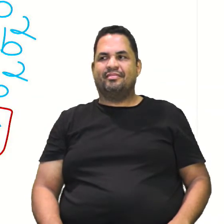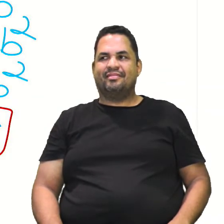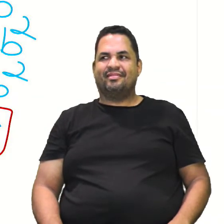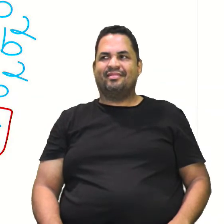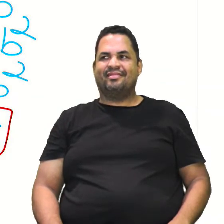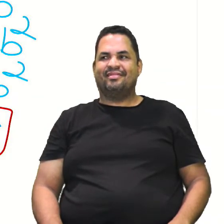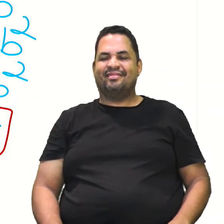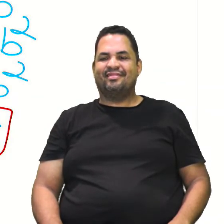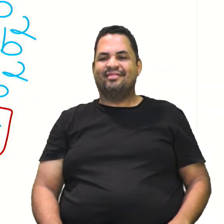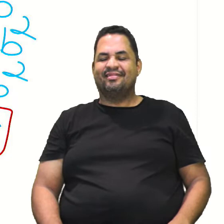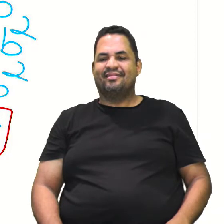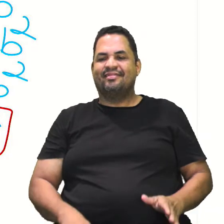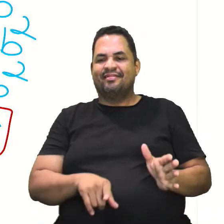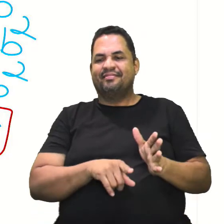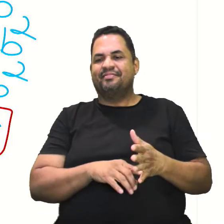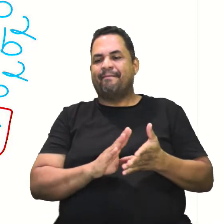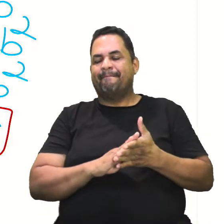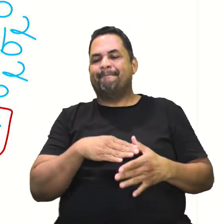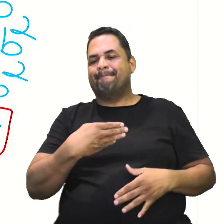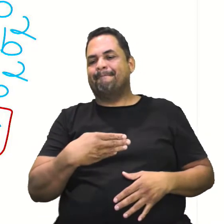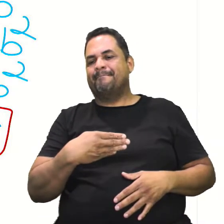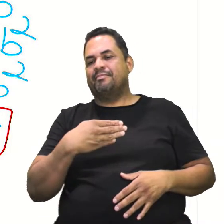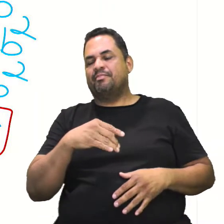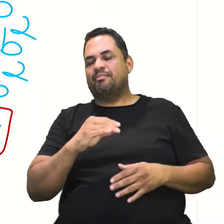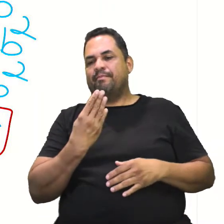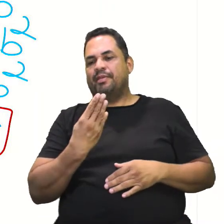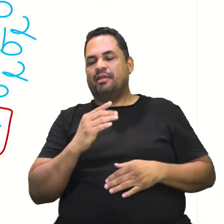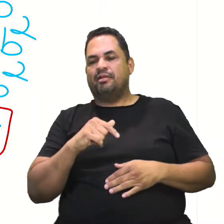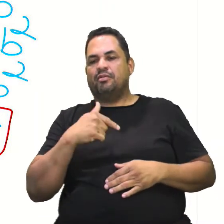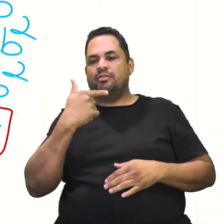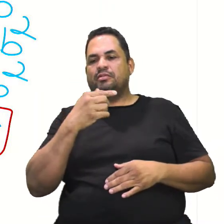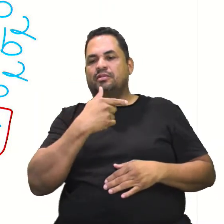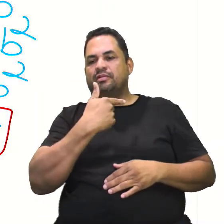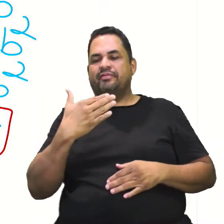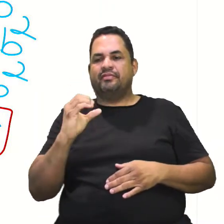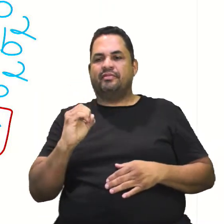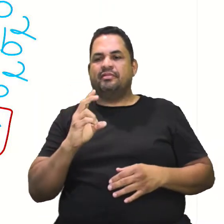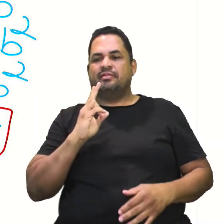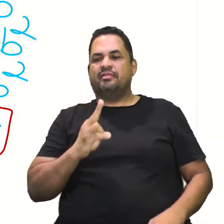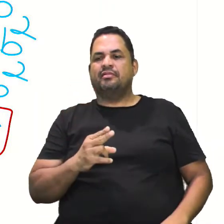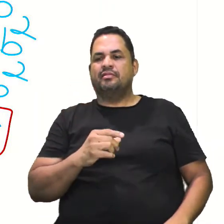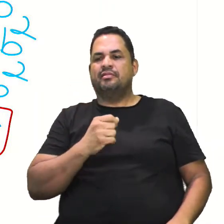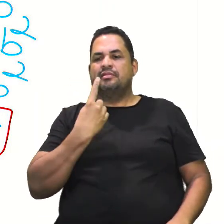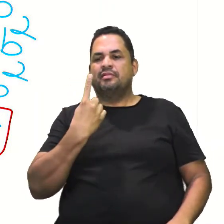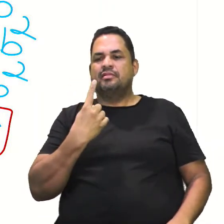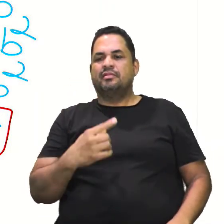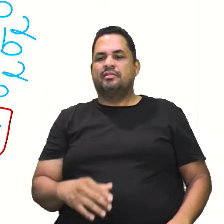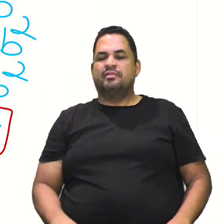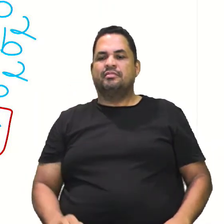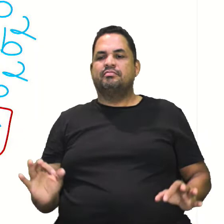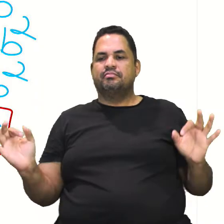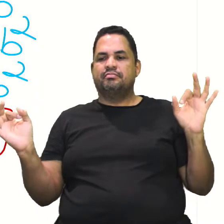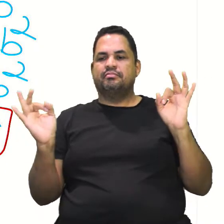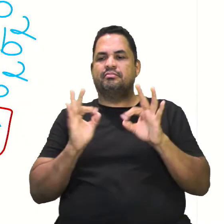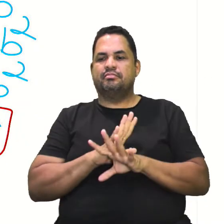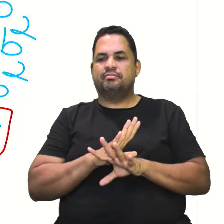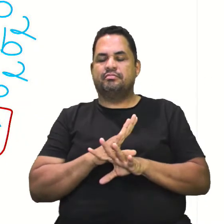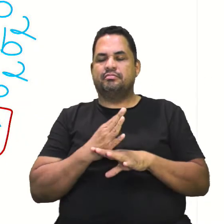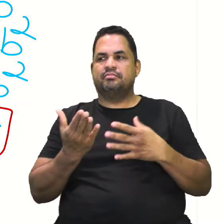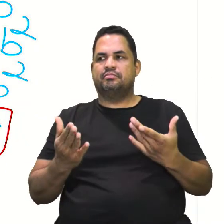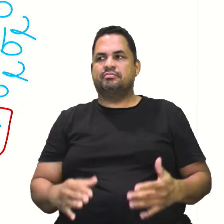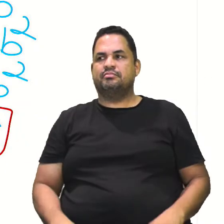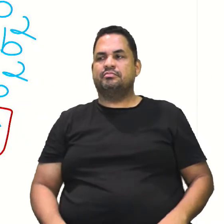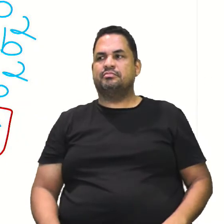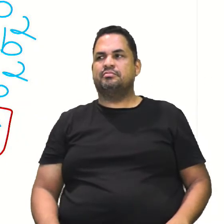percebe o que o outro está fazendo. B ao quadrado é 20, acabamos de encontrar. Igual a 1. Pronto. E é interessante